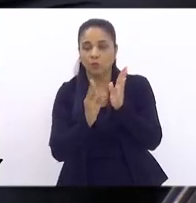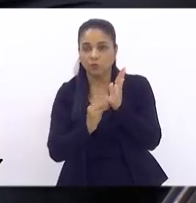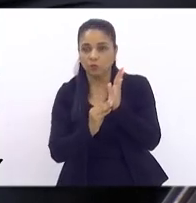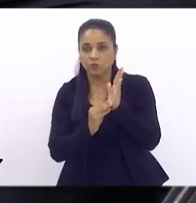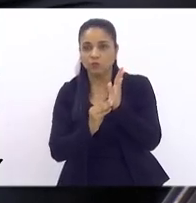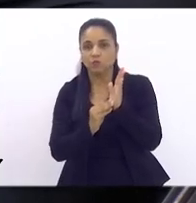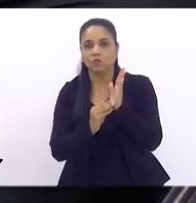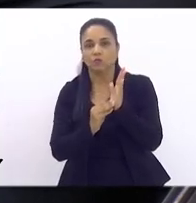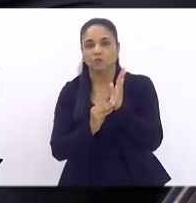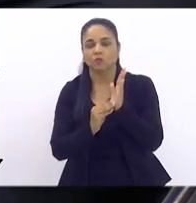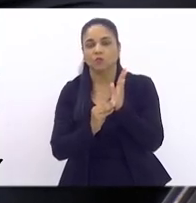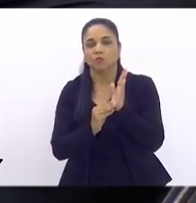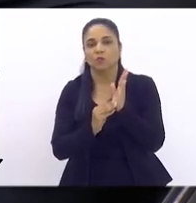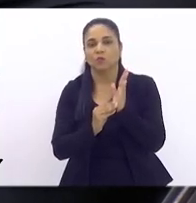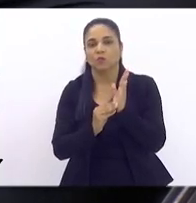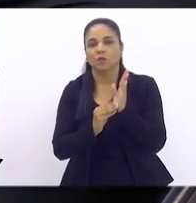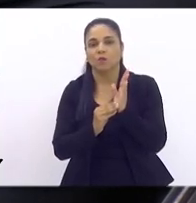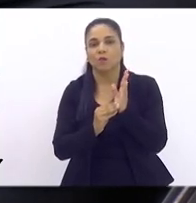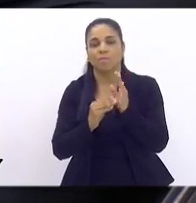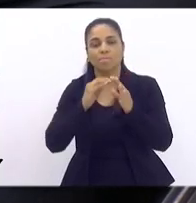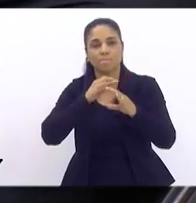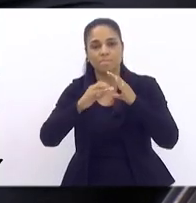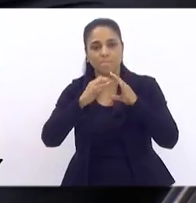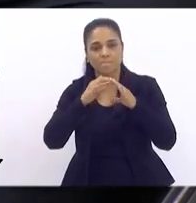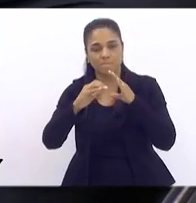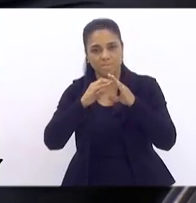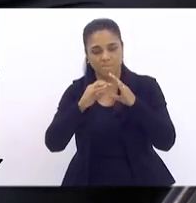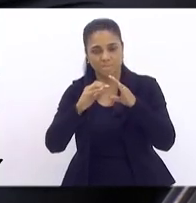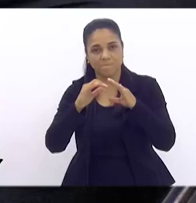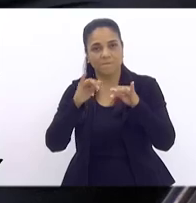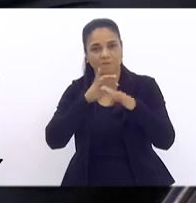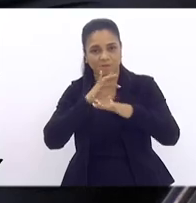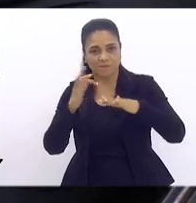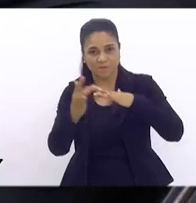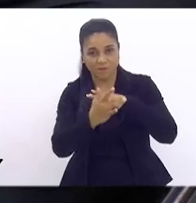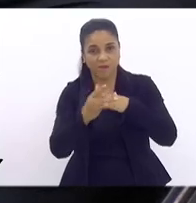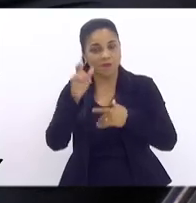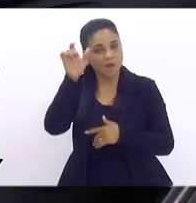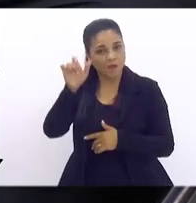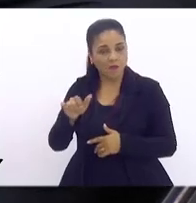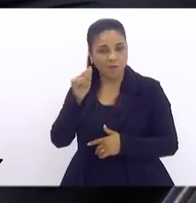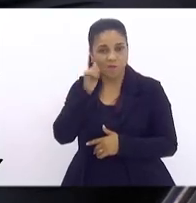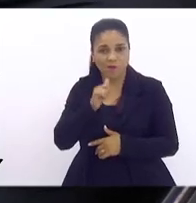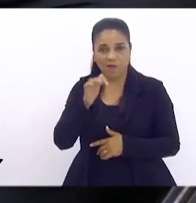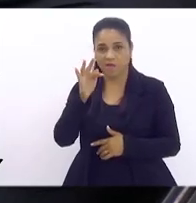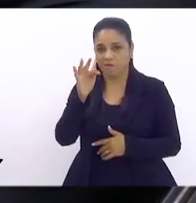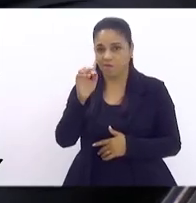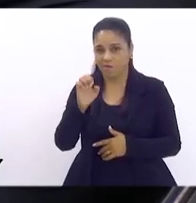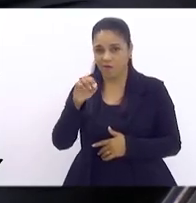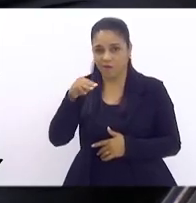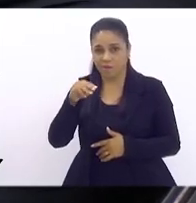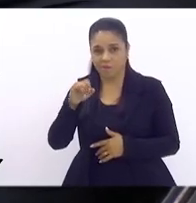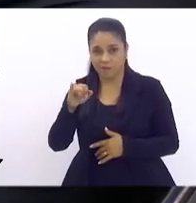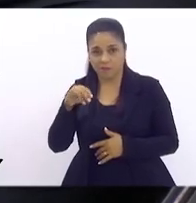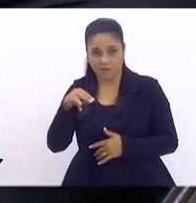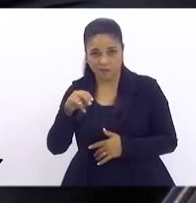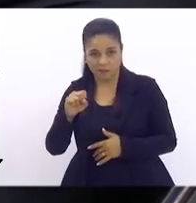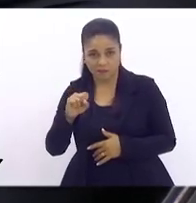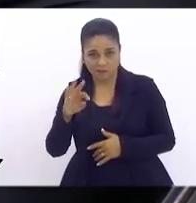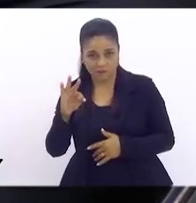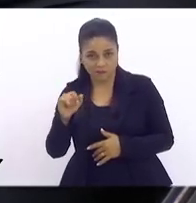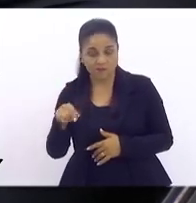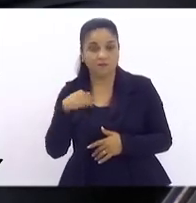ela comunicava né é uma mulher feminista e a partir desse é